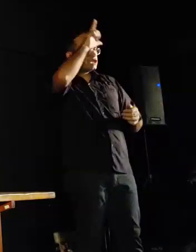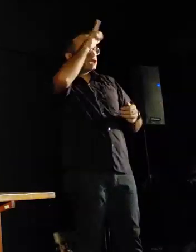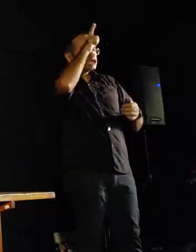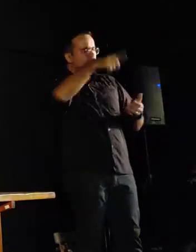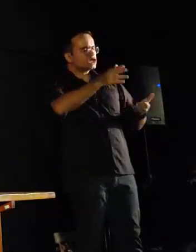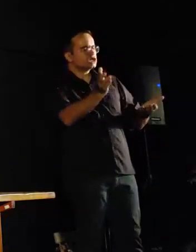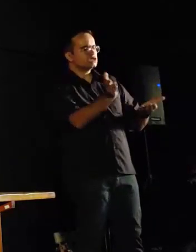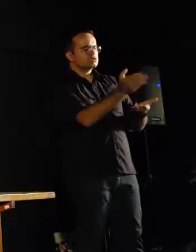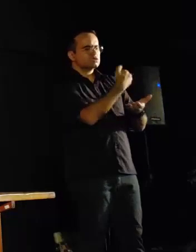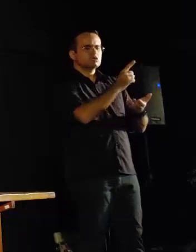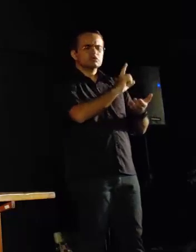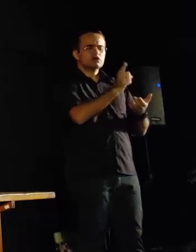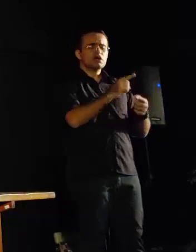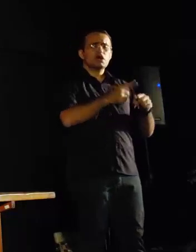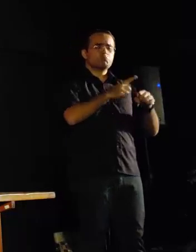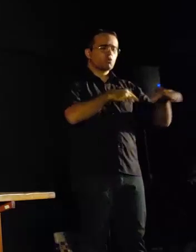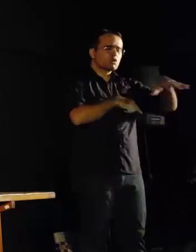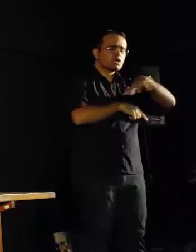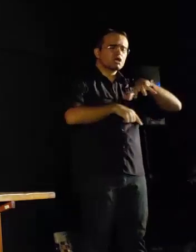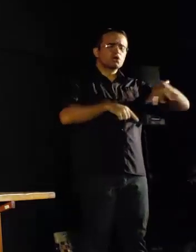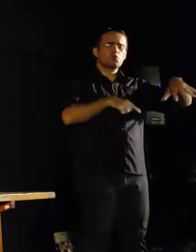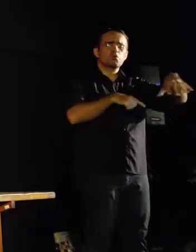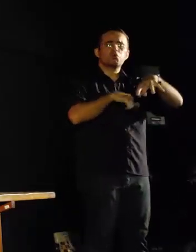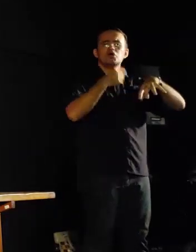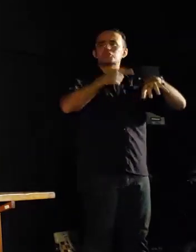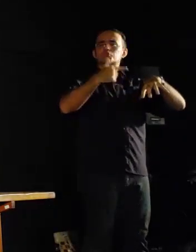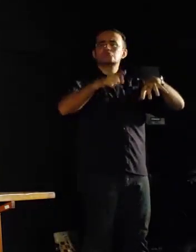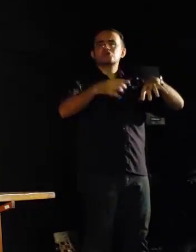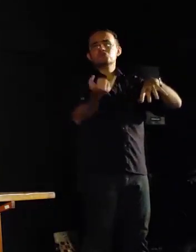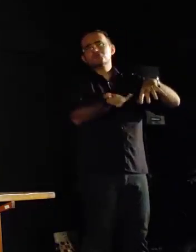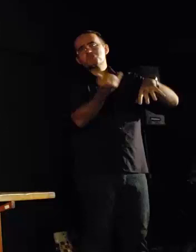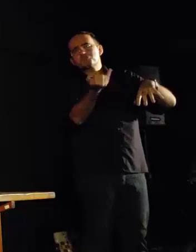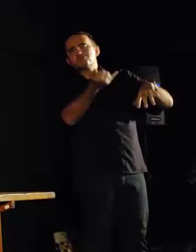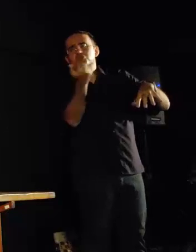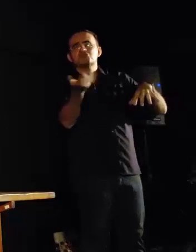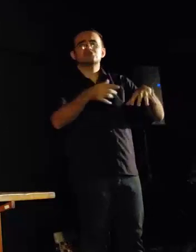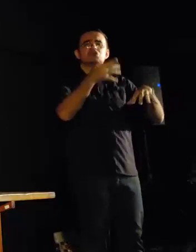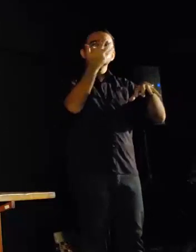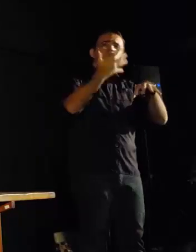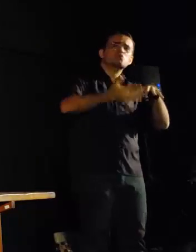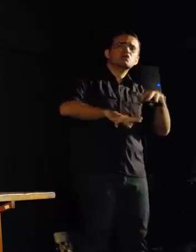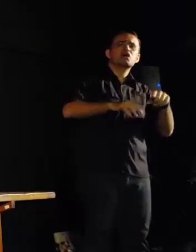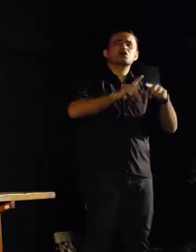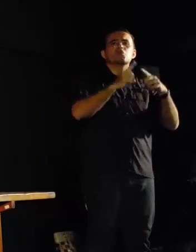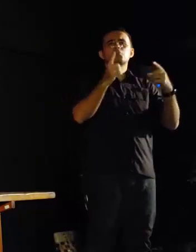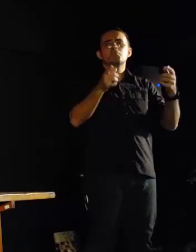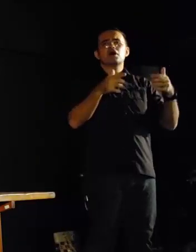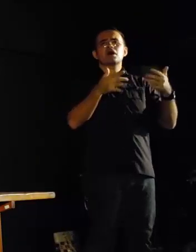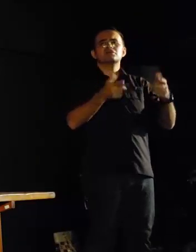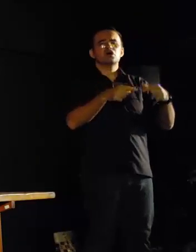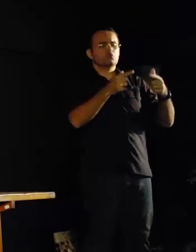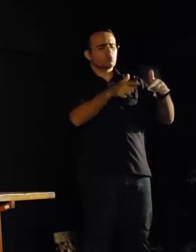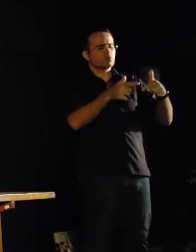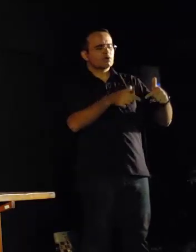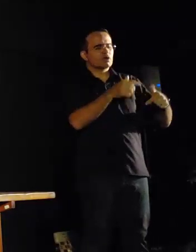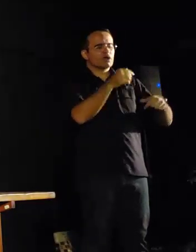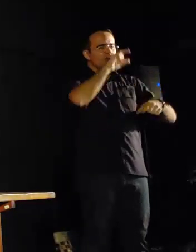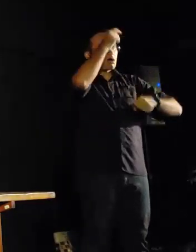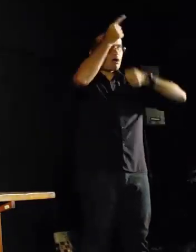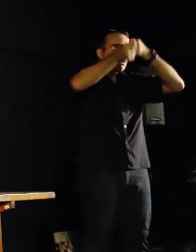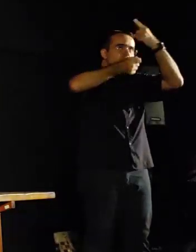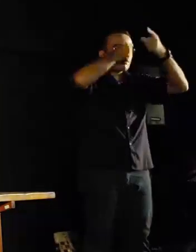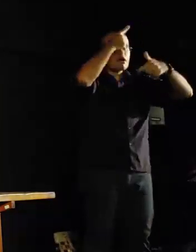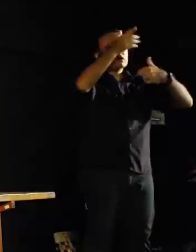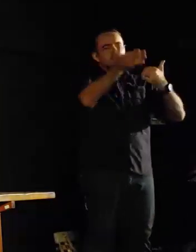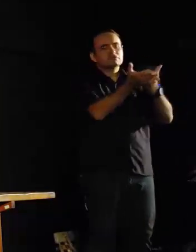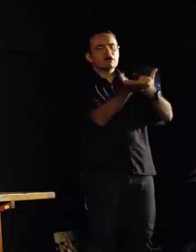muita função, na verdade, não é mais, a gente não quer mais fazer essas práticas vanguardistas e blá, blá, blá, blá, blá,